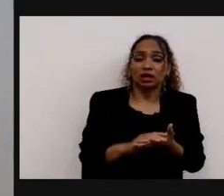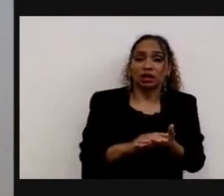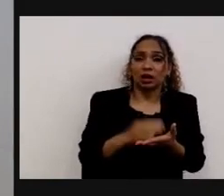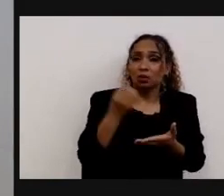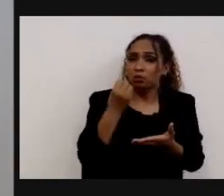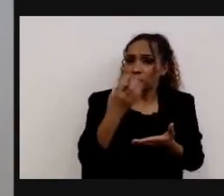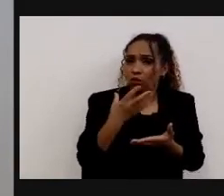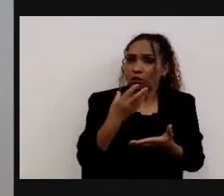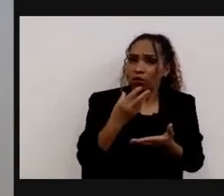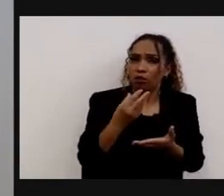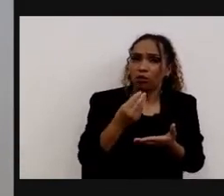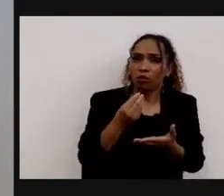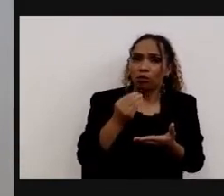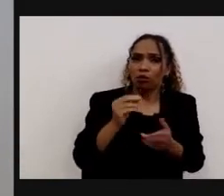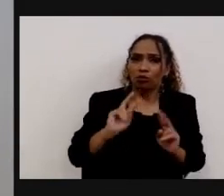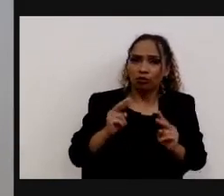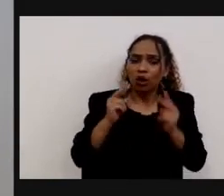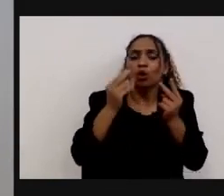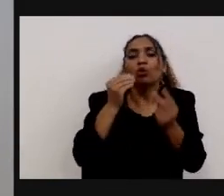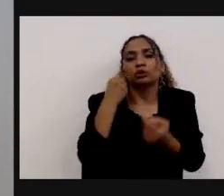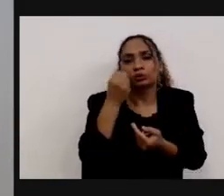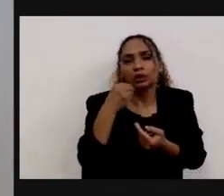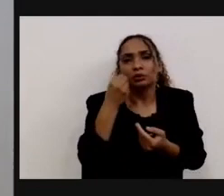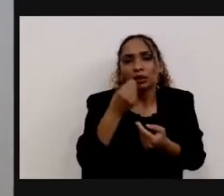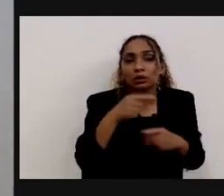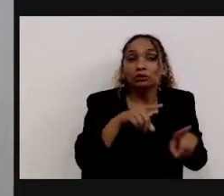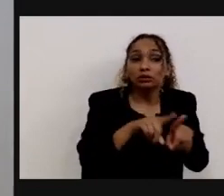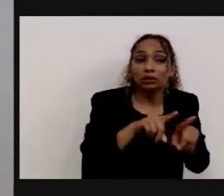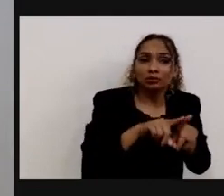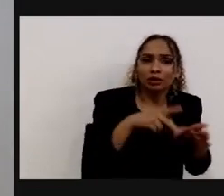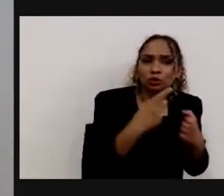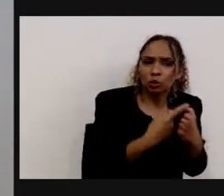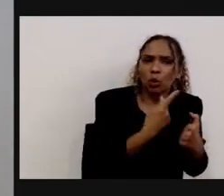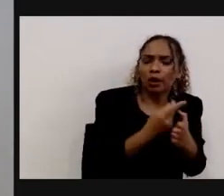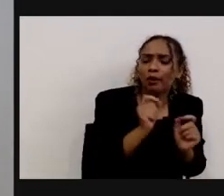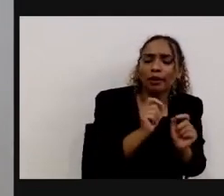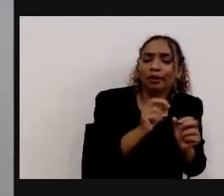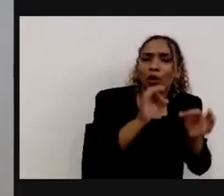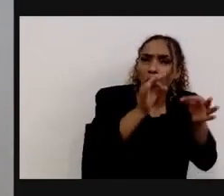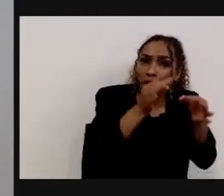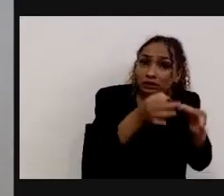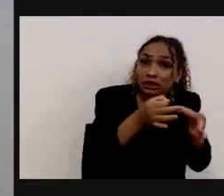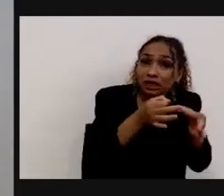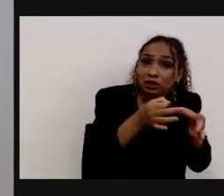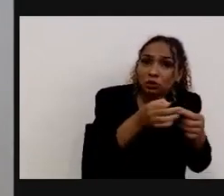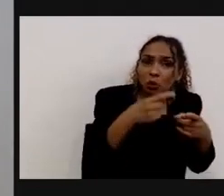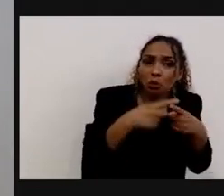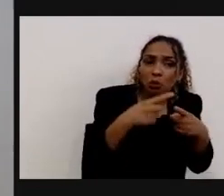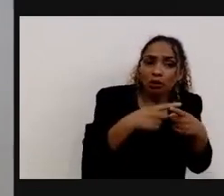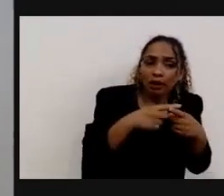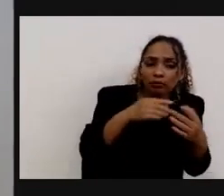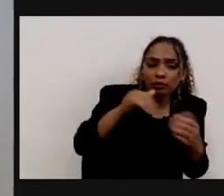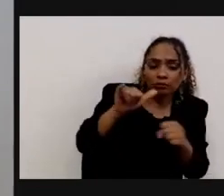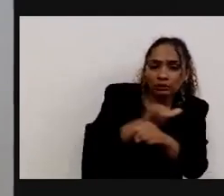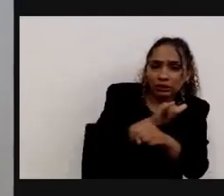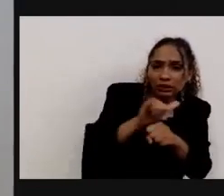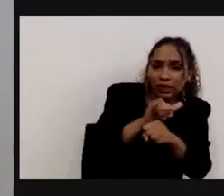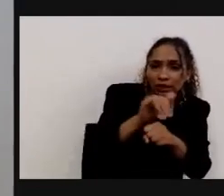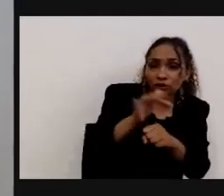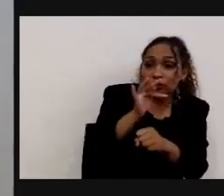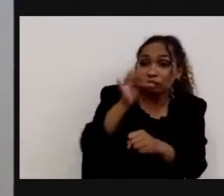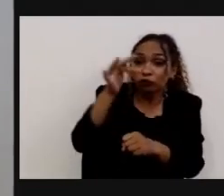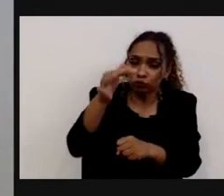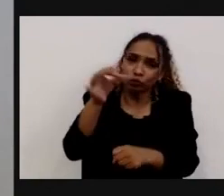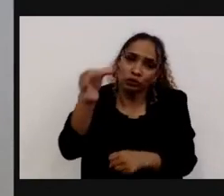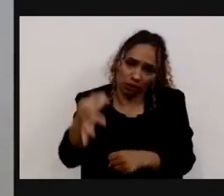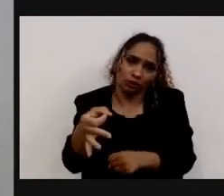experimento né e do eventual erro né na verdade é um acerto né um caminho para chegar no acerto mais para frente verdade assim que a gente